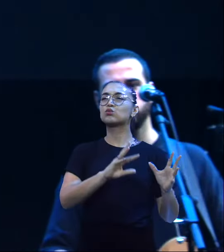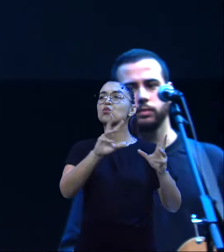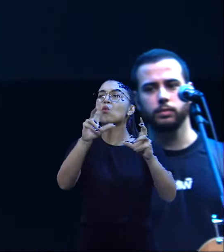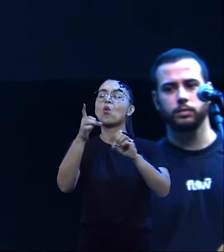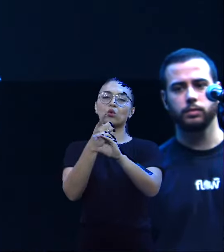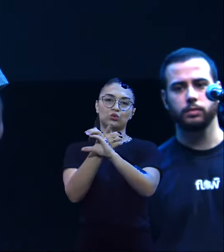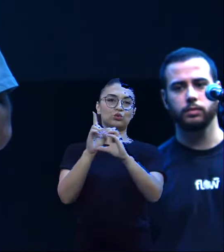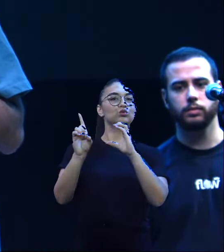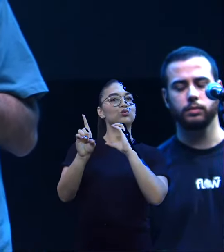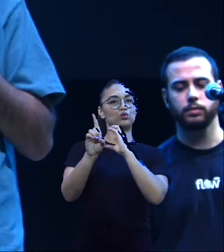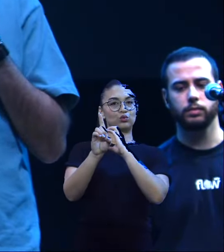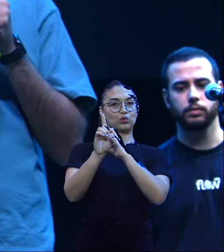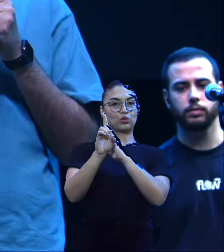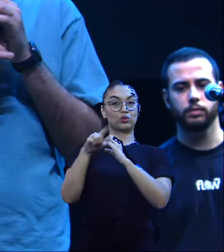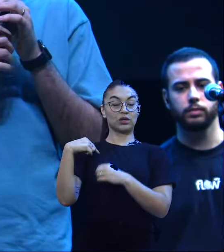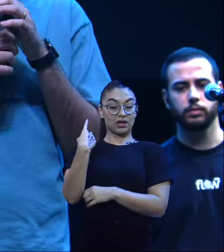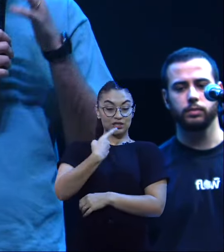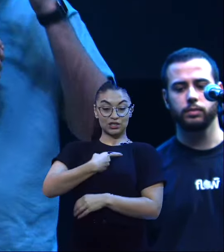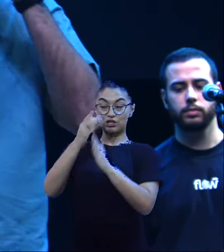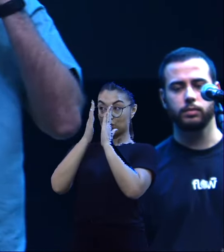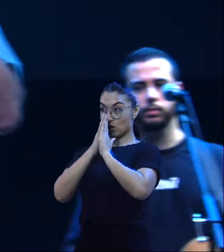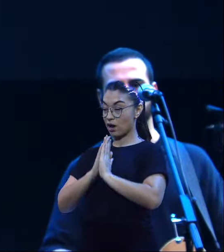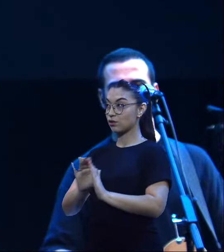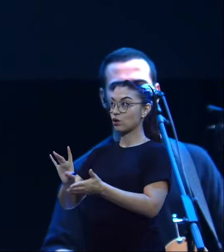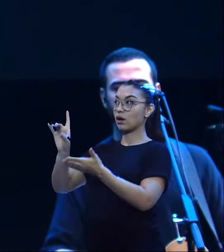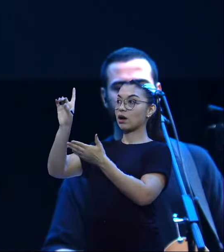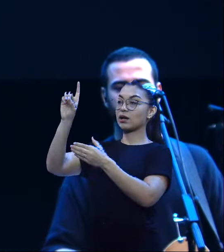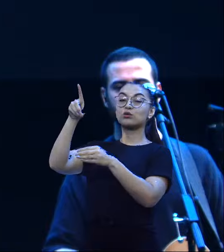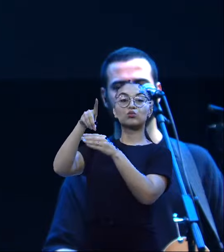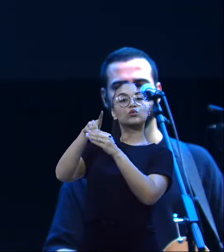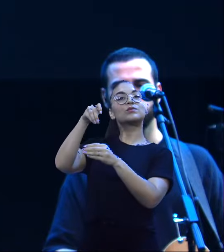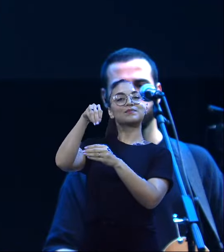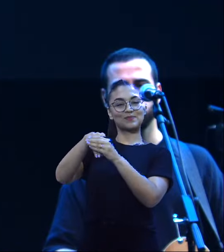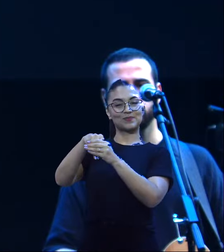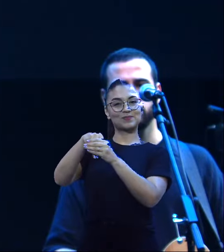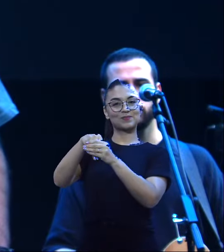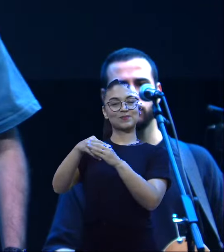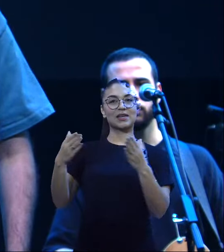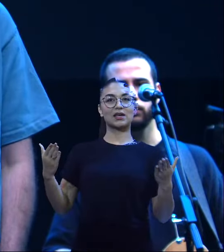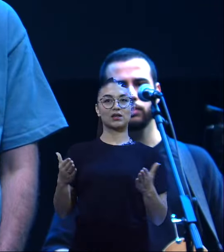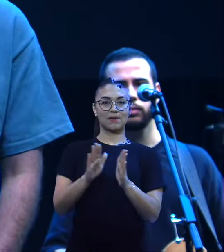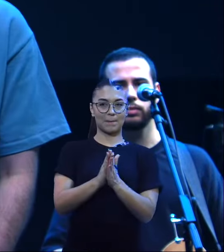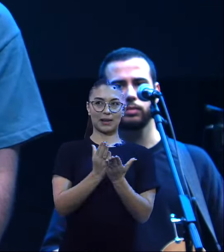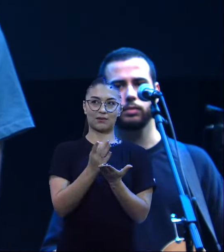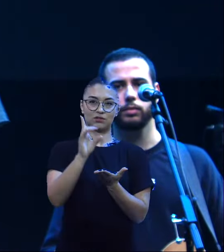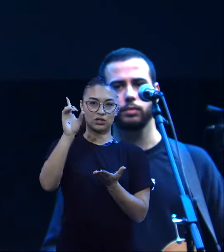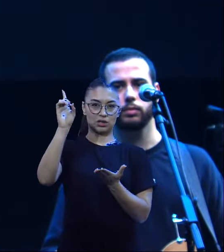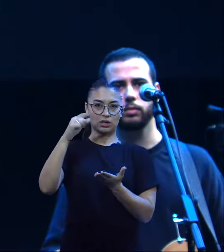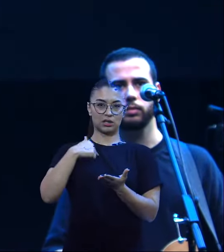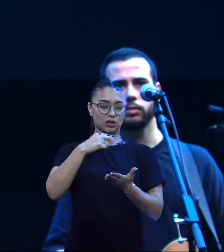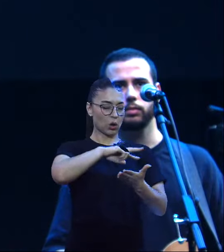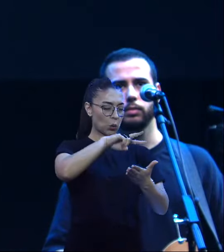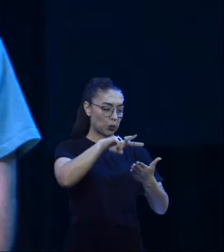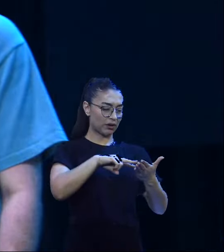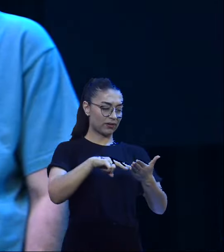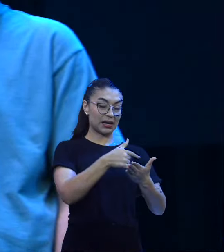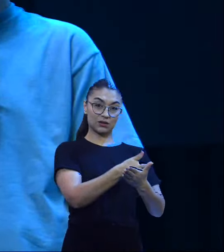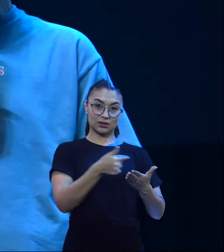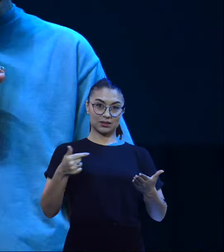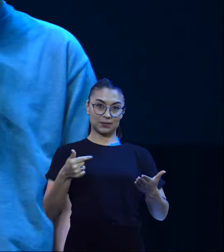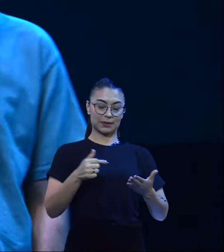E esse é o momento onde a gente adora a Deus com os nossos dízimos e ofertas. E um texto que eu estava lendo essa semana, quando eu descobri que eu ia fazer esse